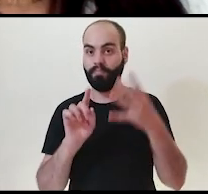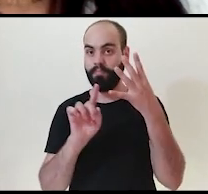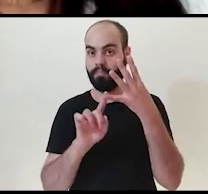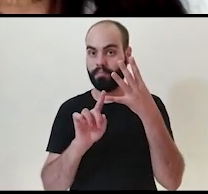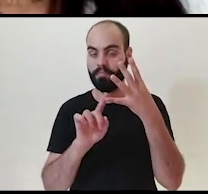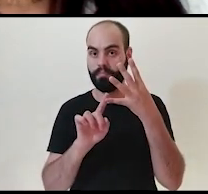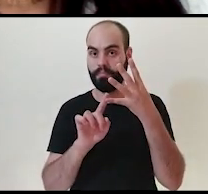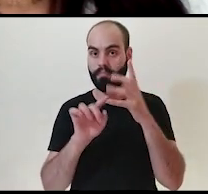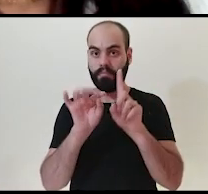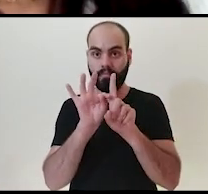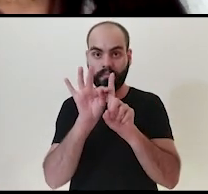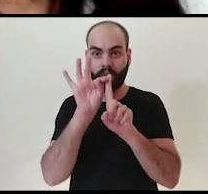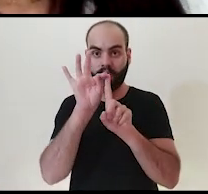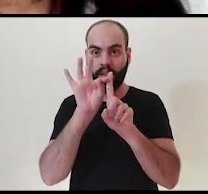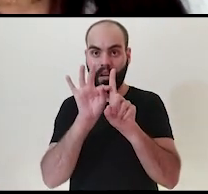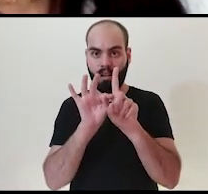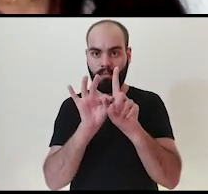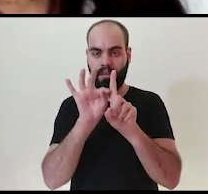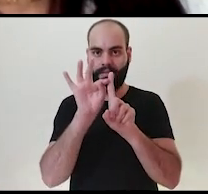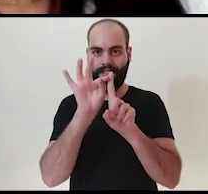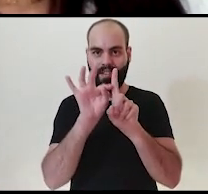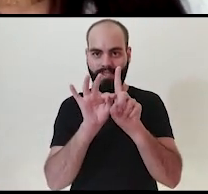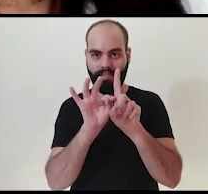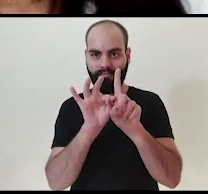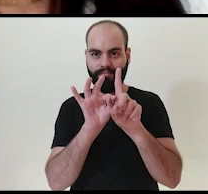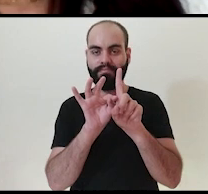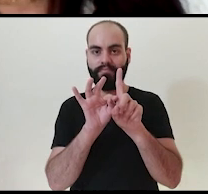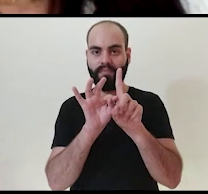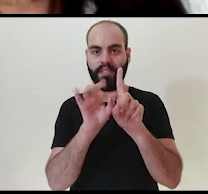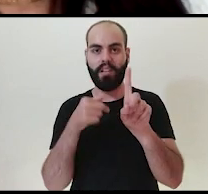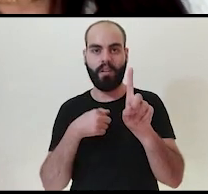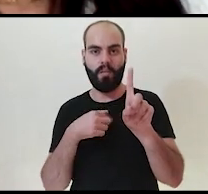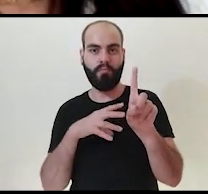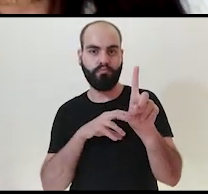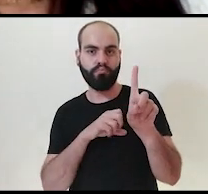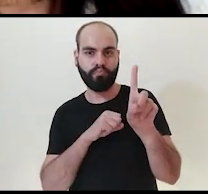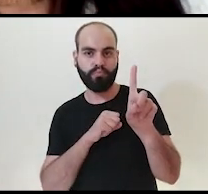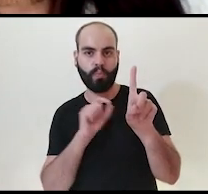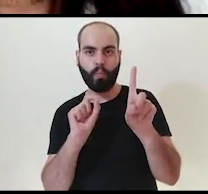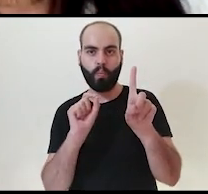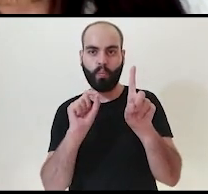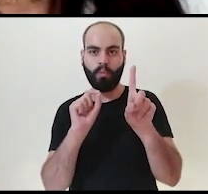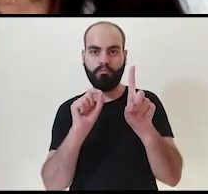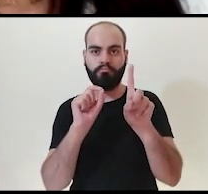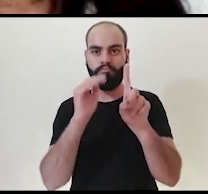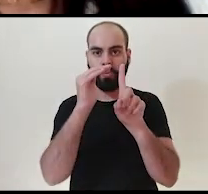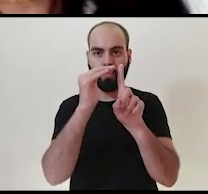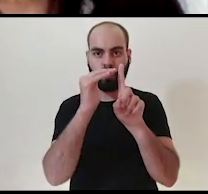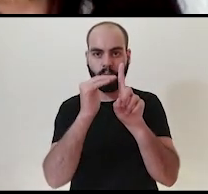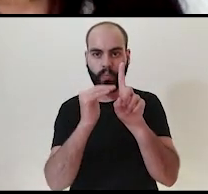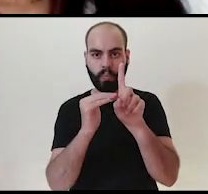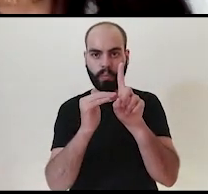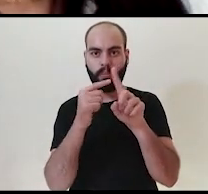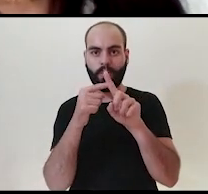Quatro, a temperatura. A temperatura, eu normalmente gosto de diminuir, porque muitas vezes a foto fica amarelada, e